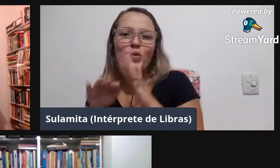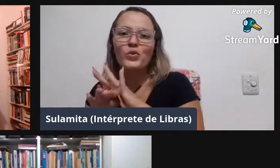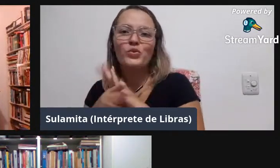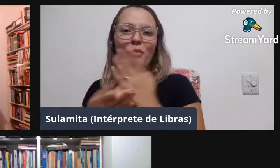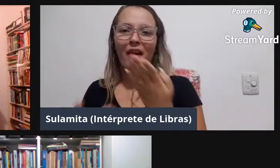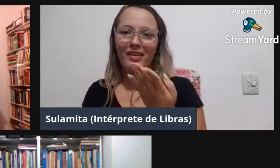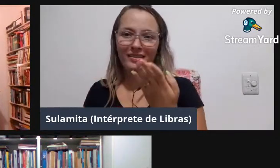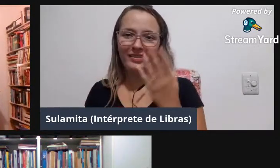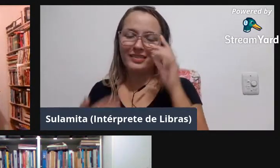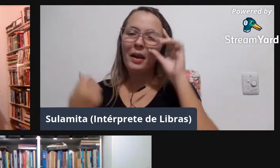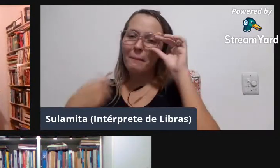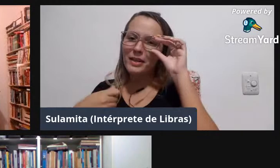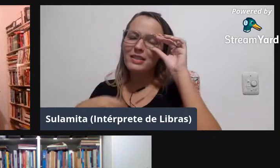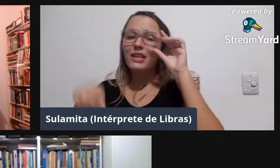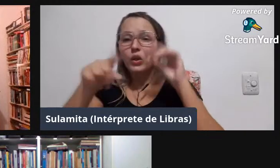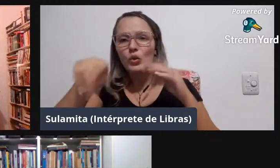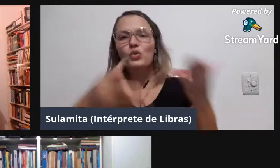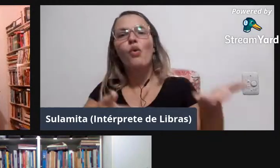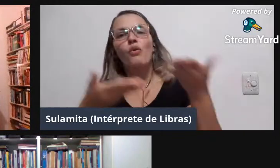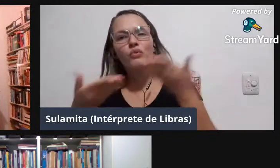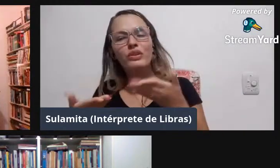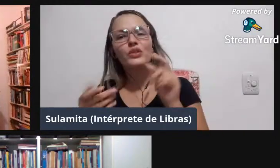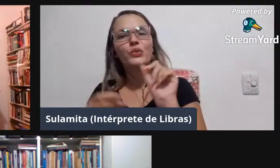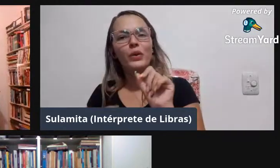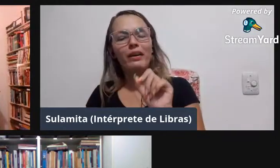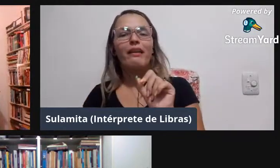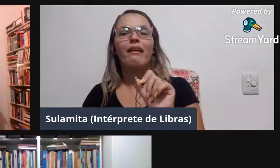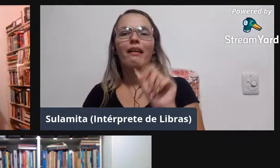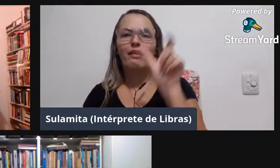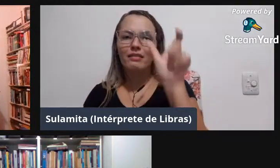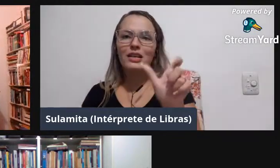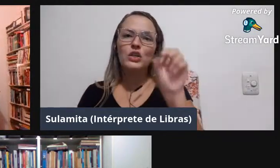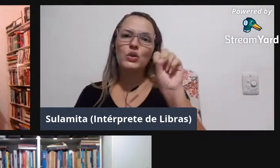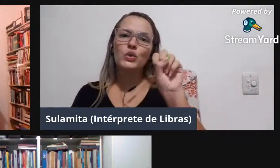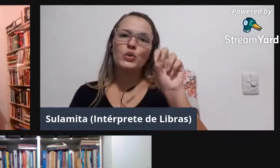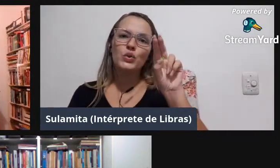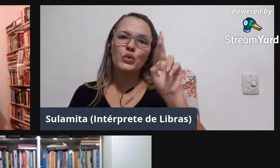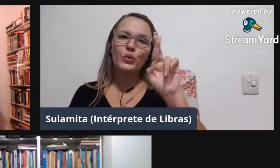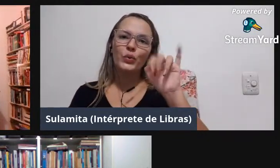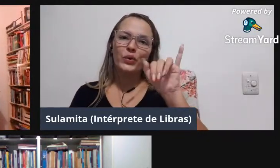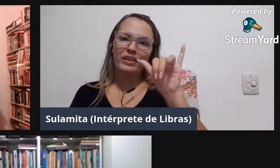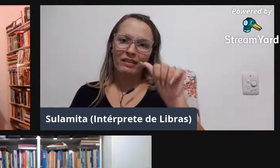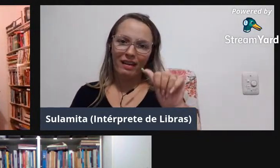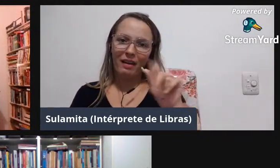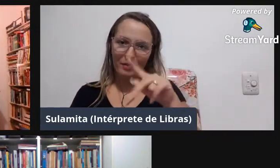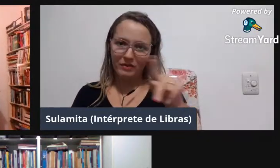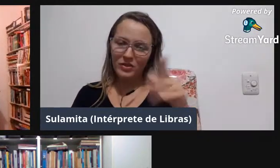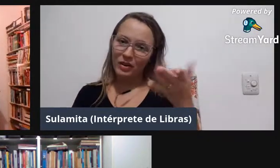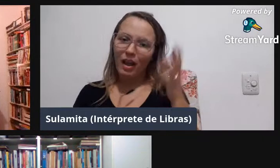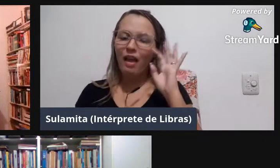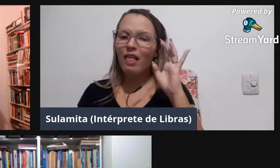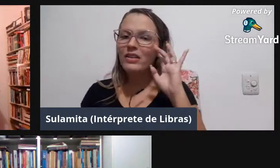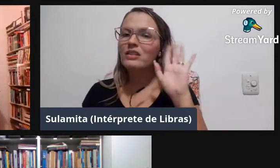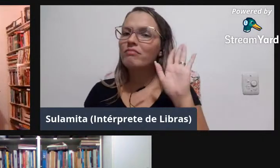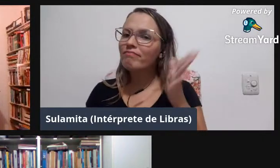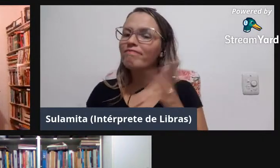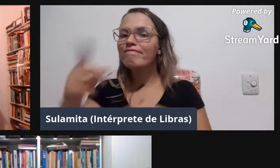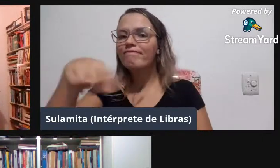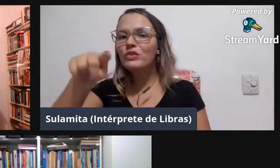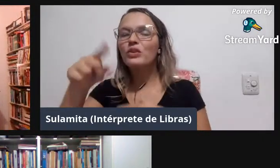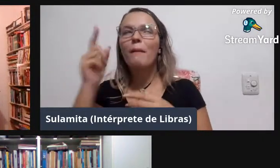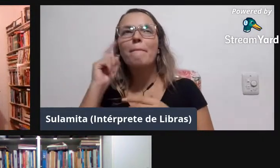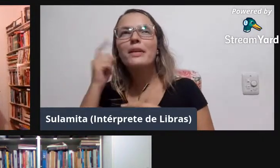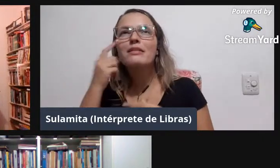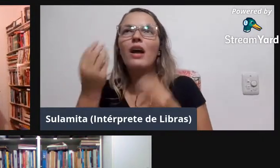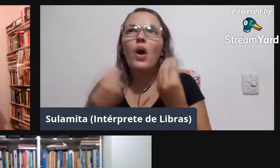é o grande convite a partir do que a Súria nos convidou a, sobre entre as várias reflexões. A Súria vai ter a honra de encerrar,